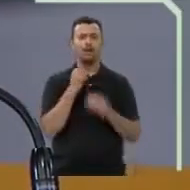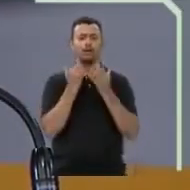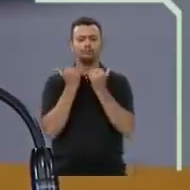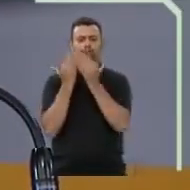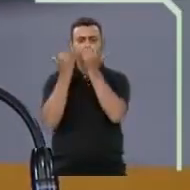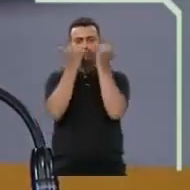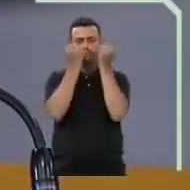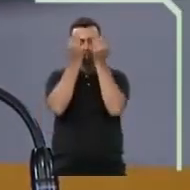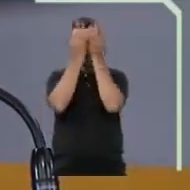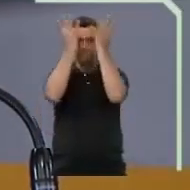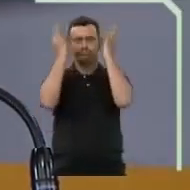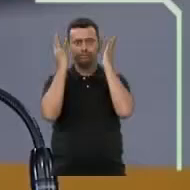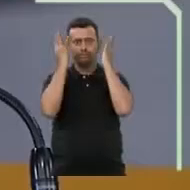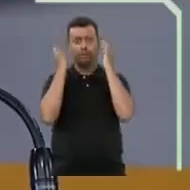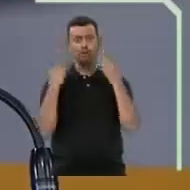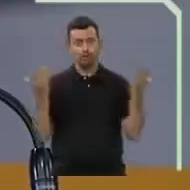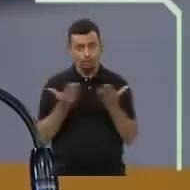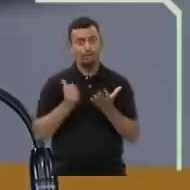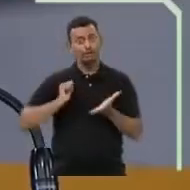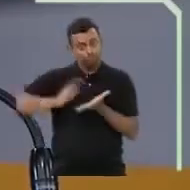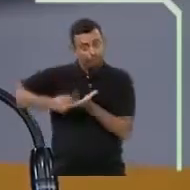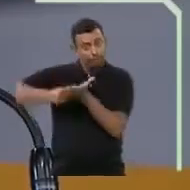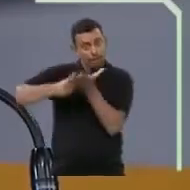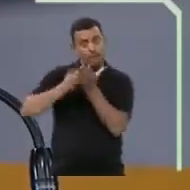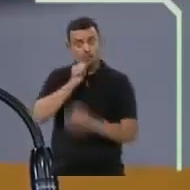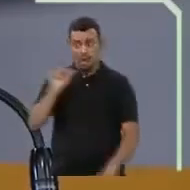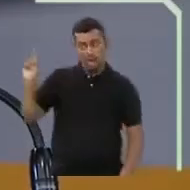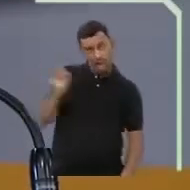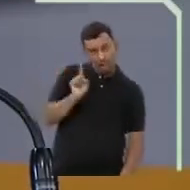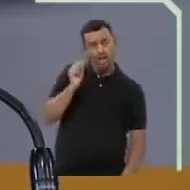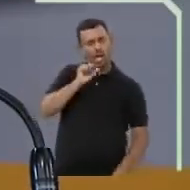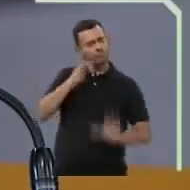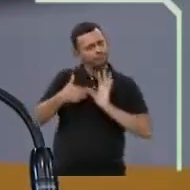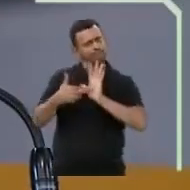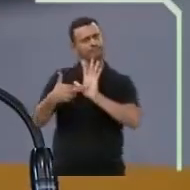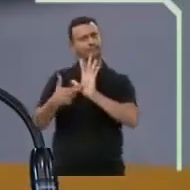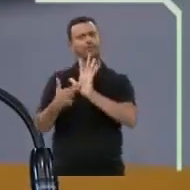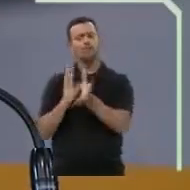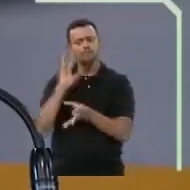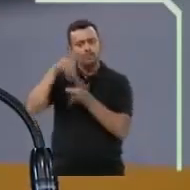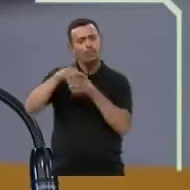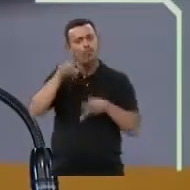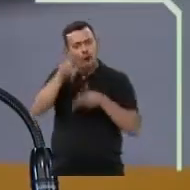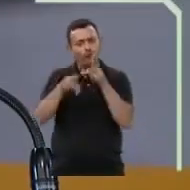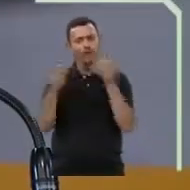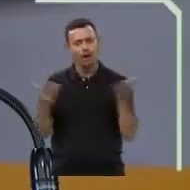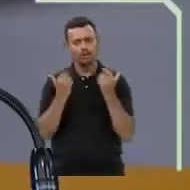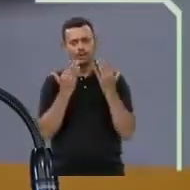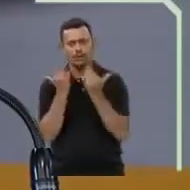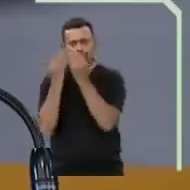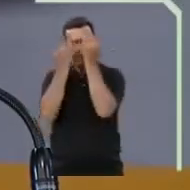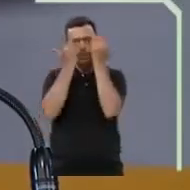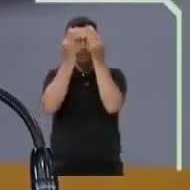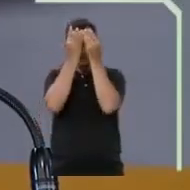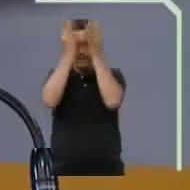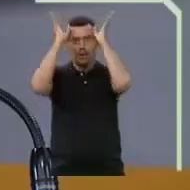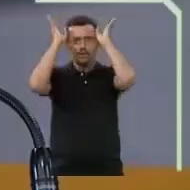Guajajara, que é uma representante da população indígena. Um dos graves problemas são aqueles índios que